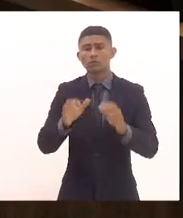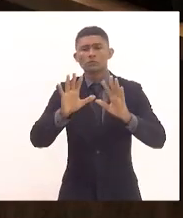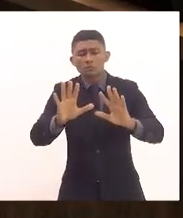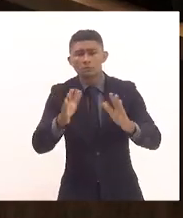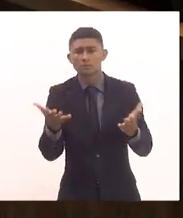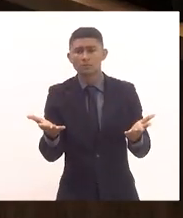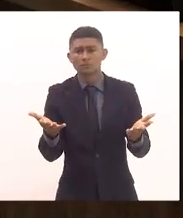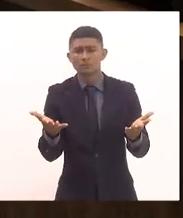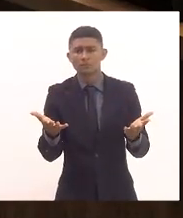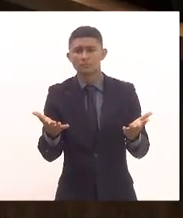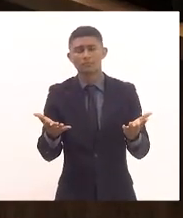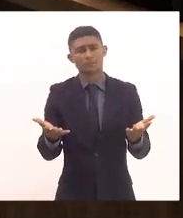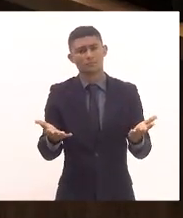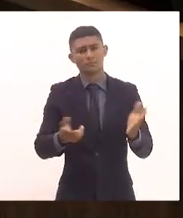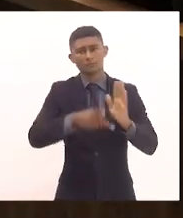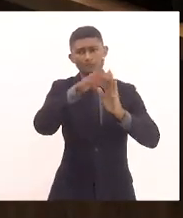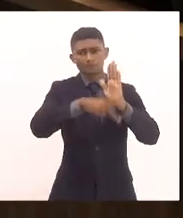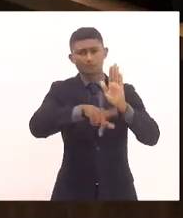projeto,